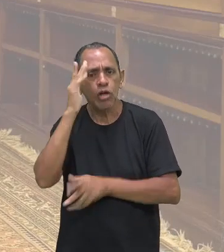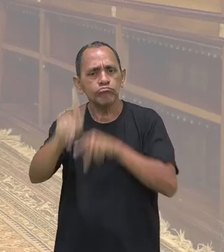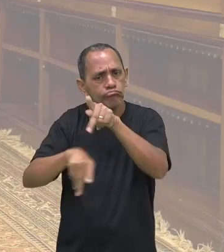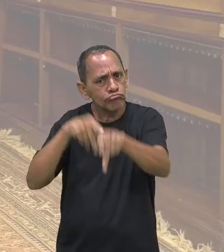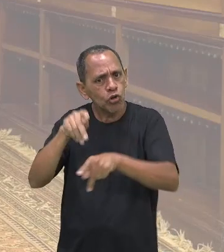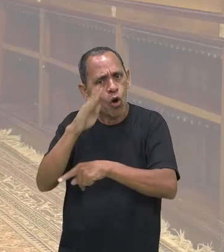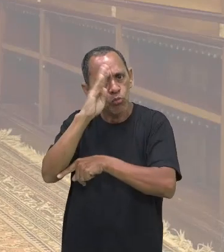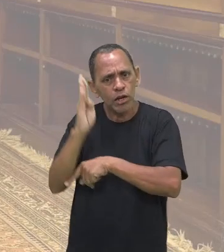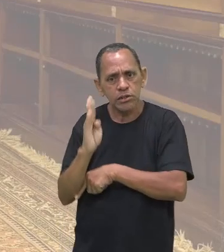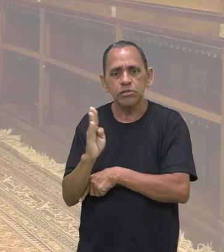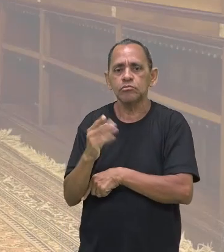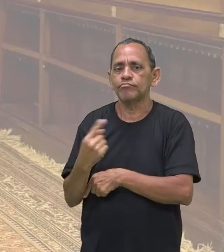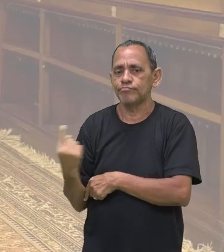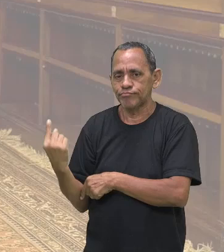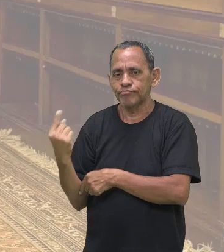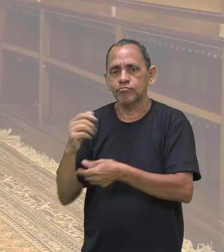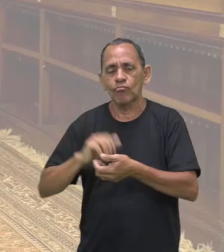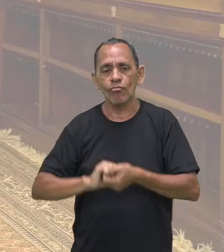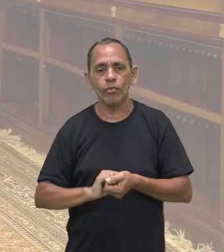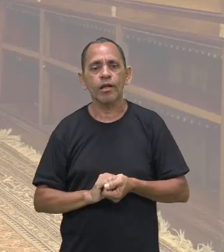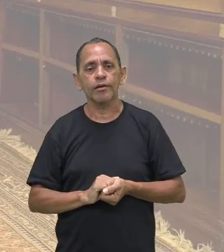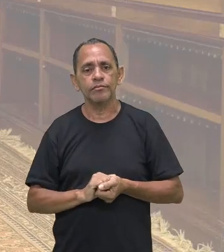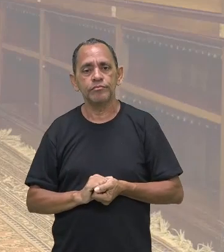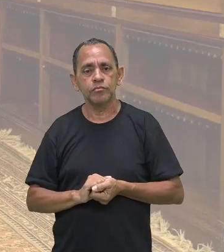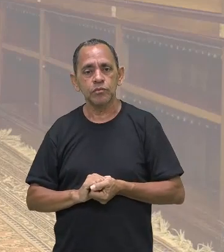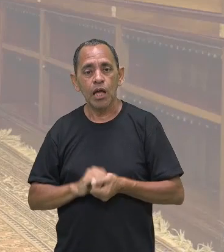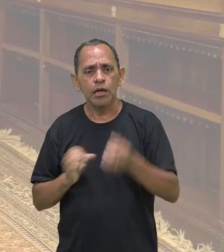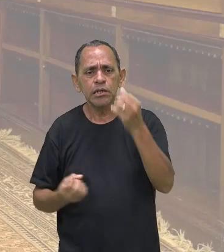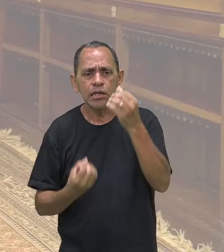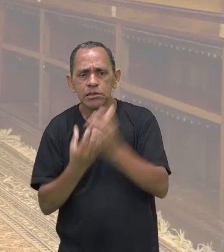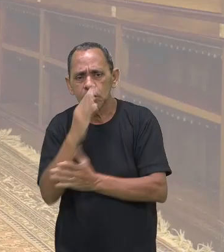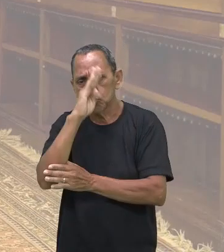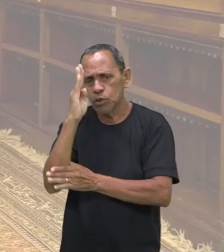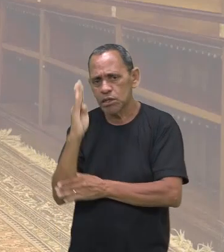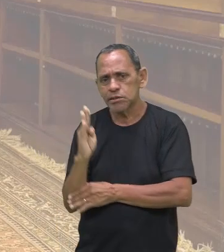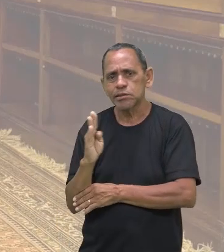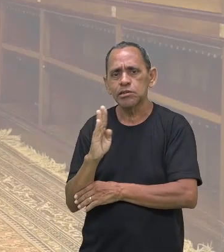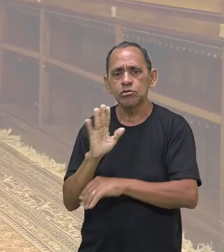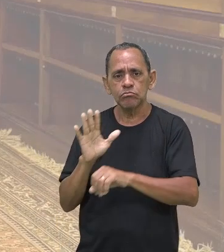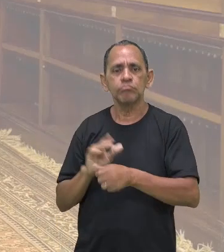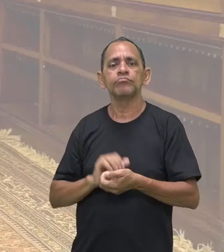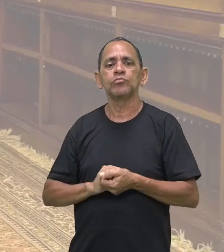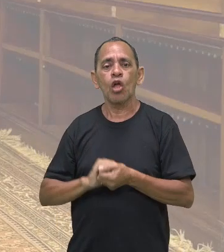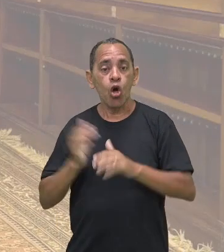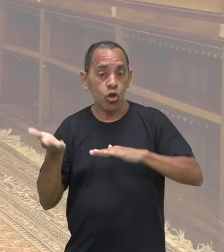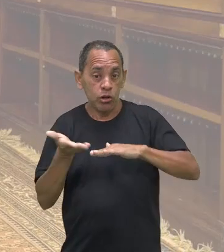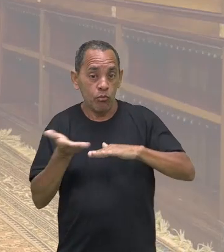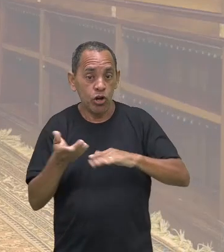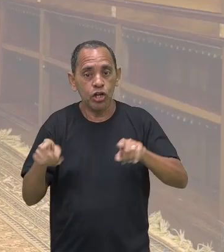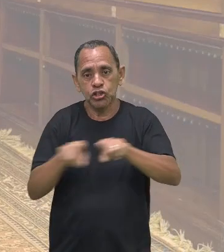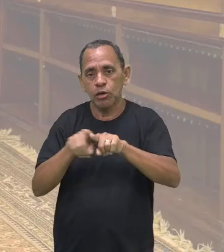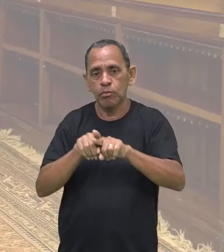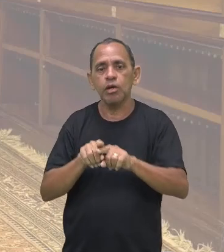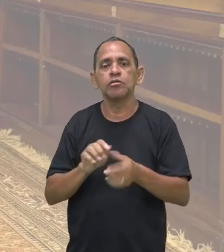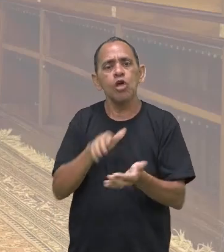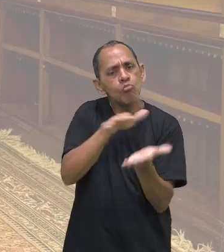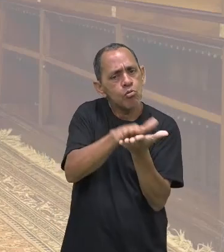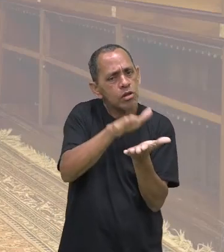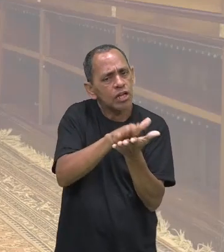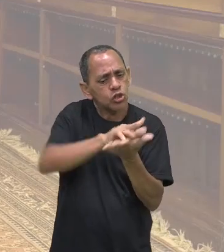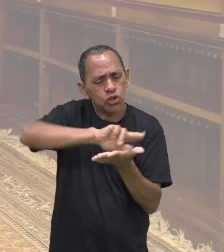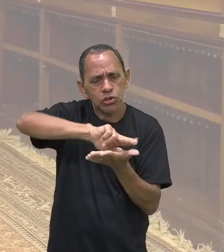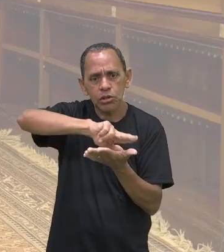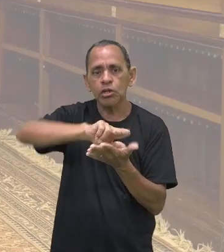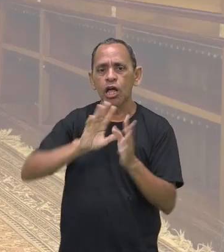Esta obra é A Formação do Brasil Contemporâneo. As suas obras, todas elas, o